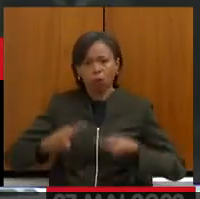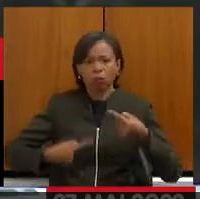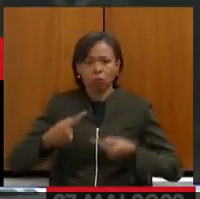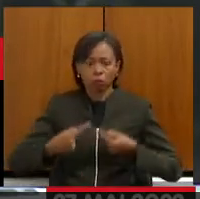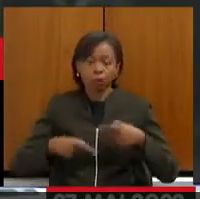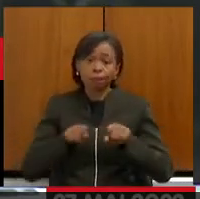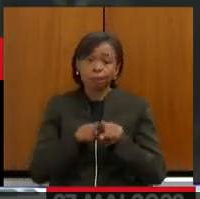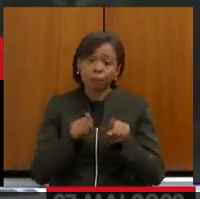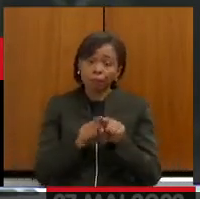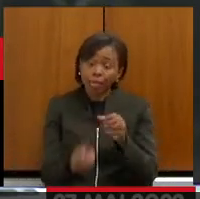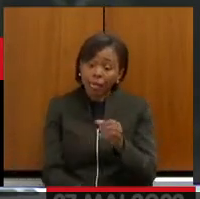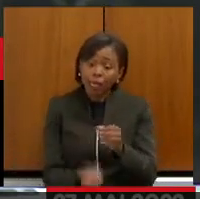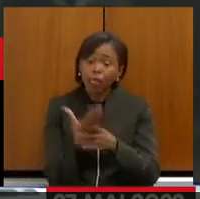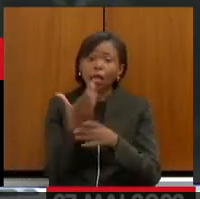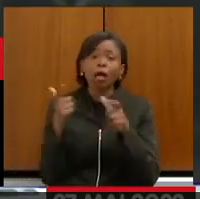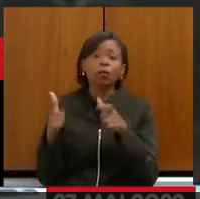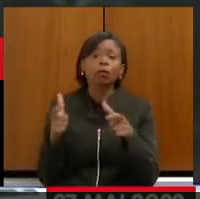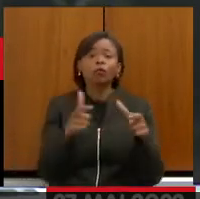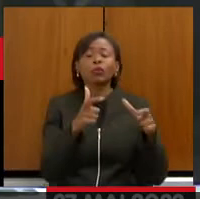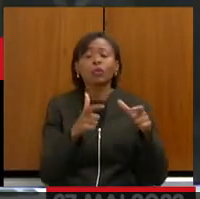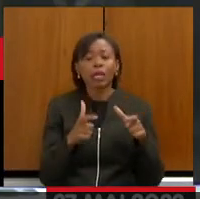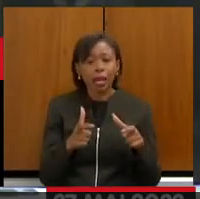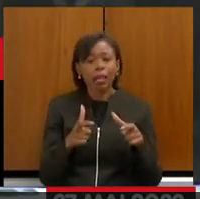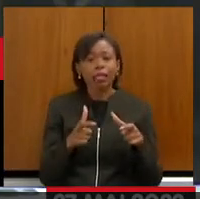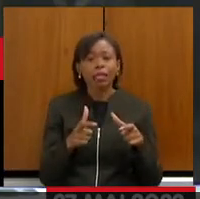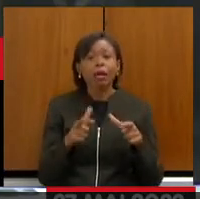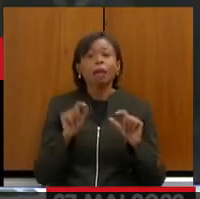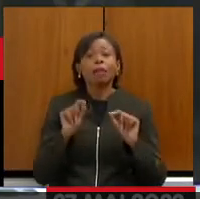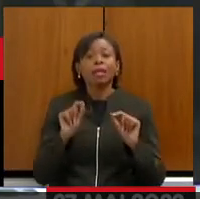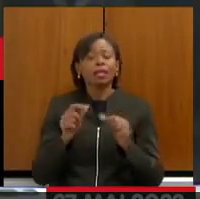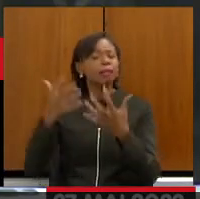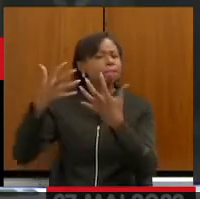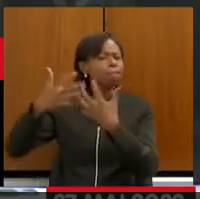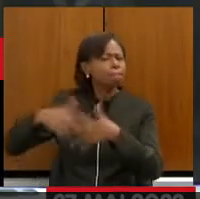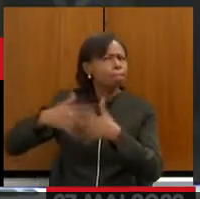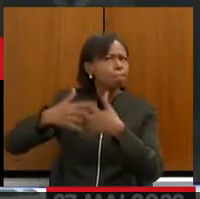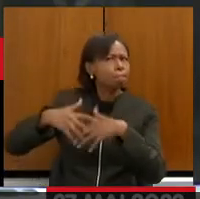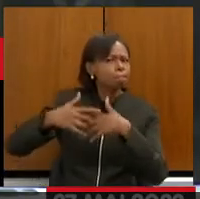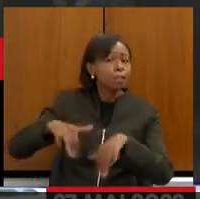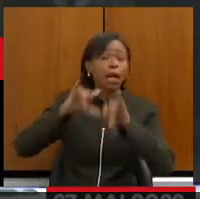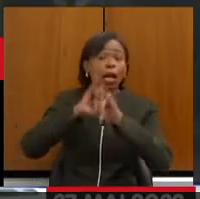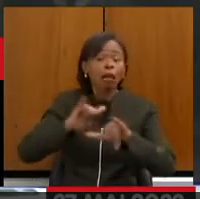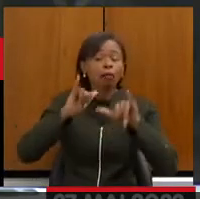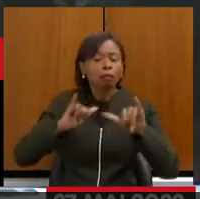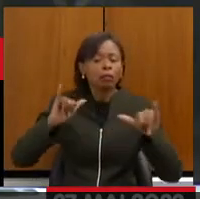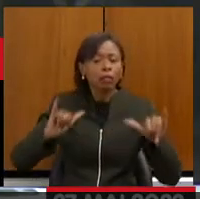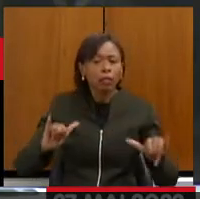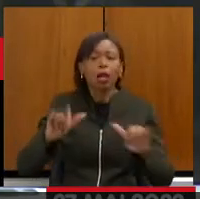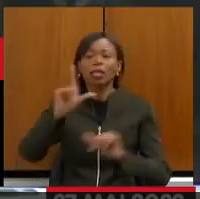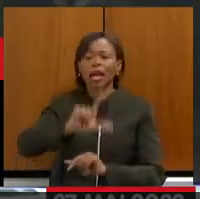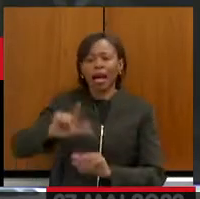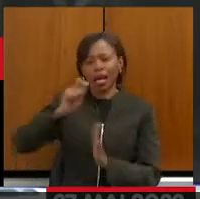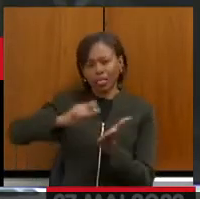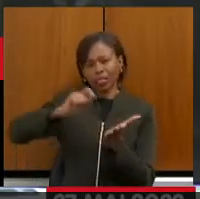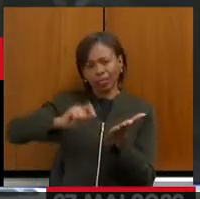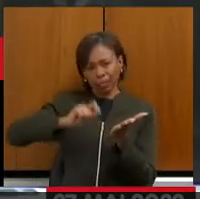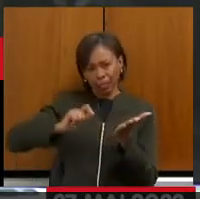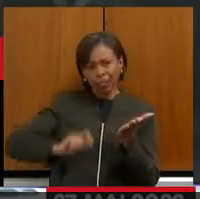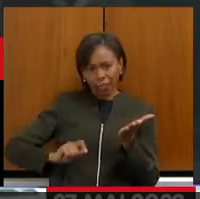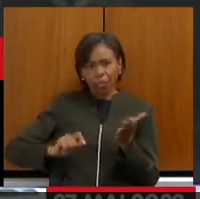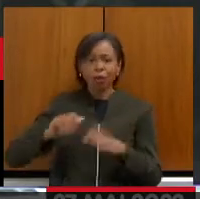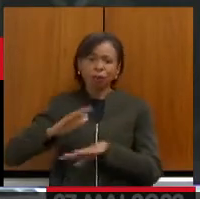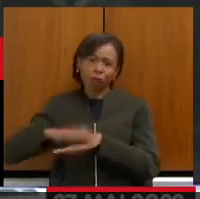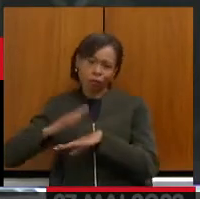criação de espaços para apresentação reflexão e divulgação da literatura produzida por estas